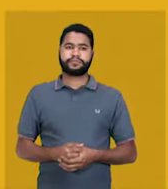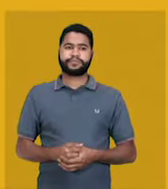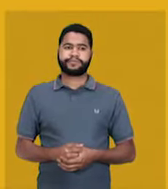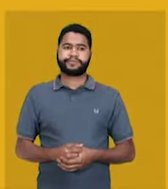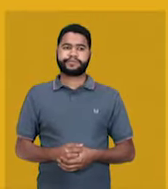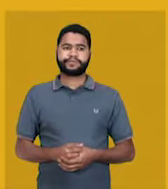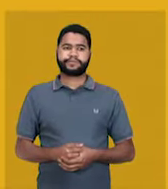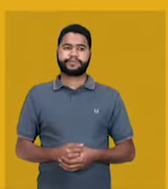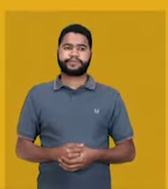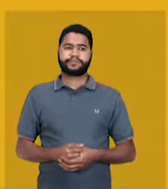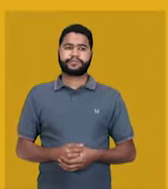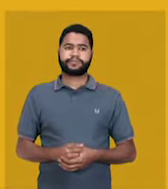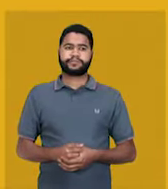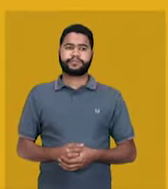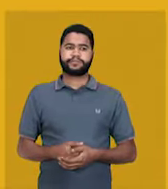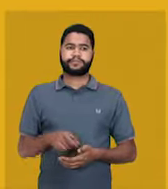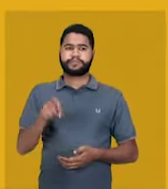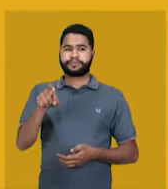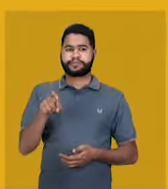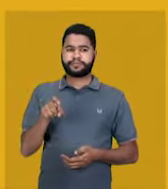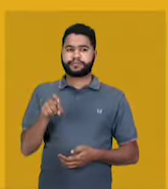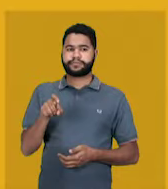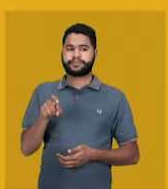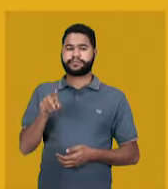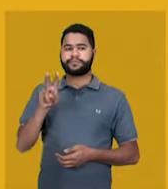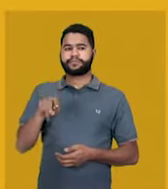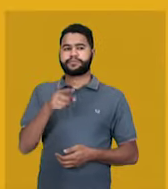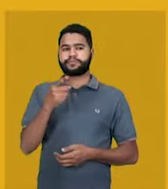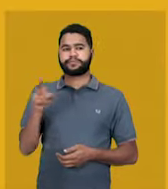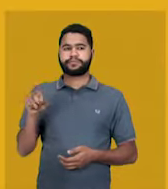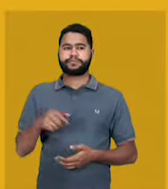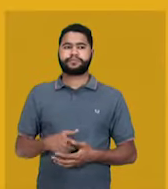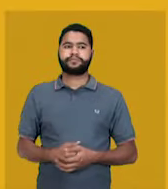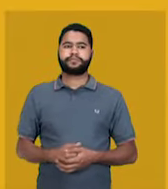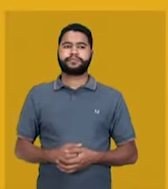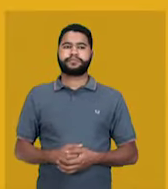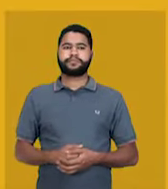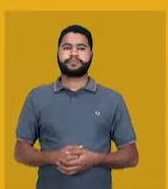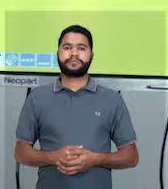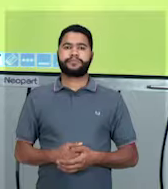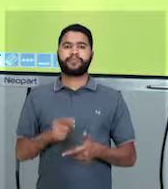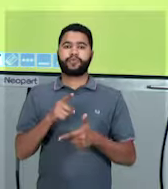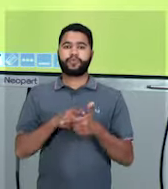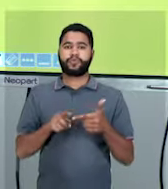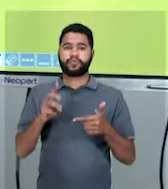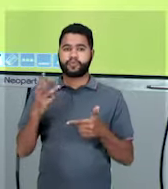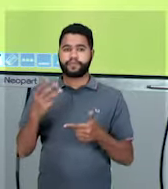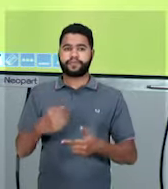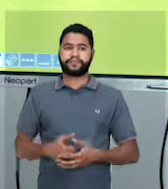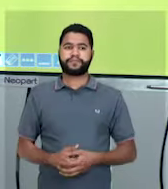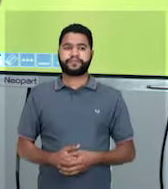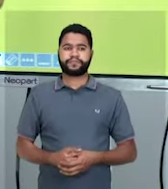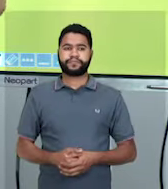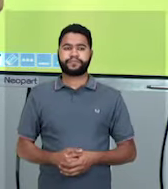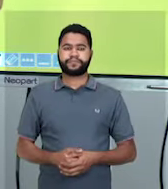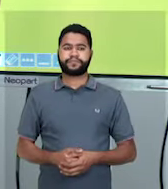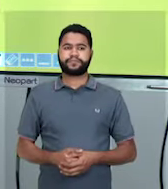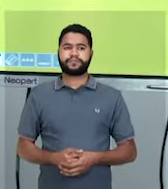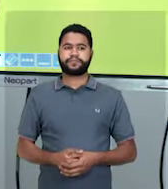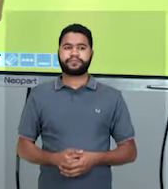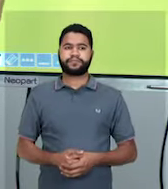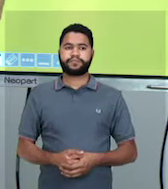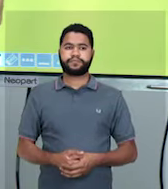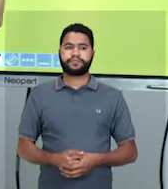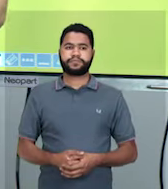Igual a x sobre π. Vou simplificar por 3 novamente. Antes de fazer a multiplicação,